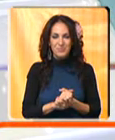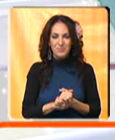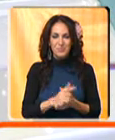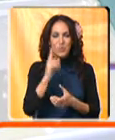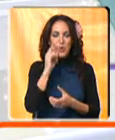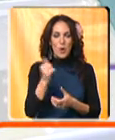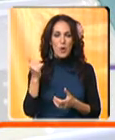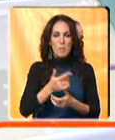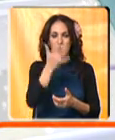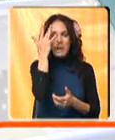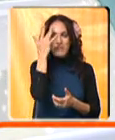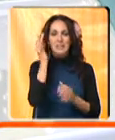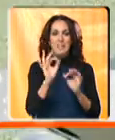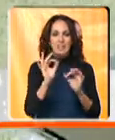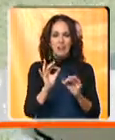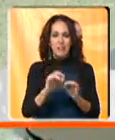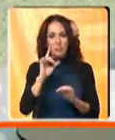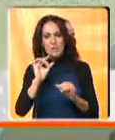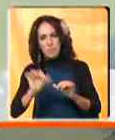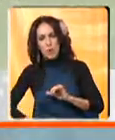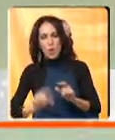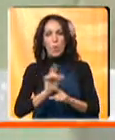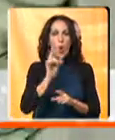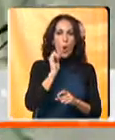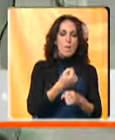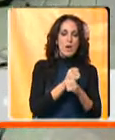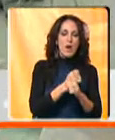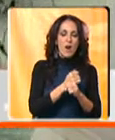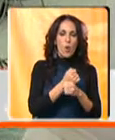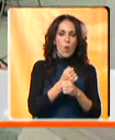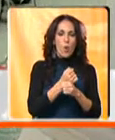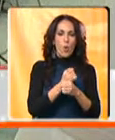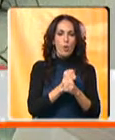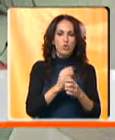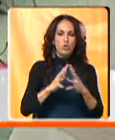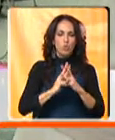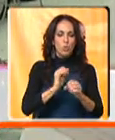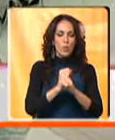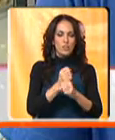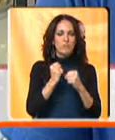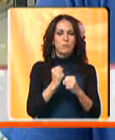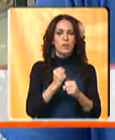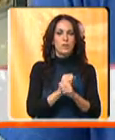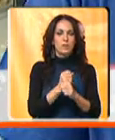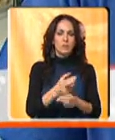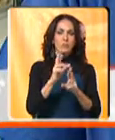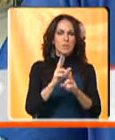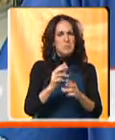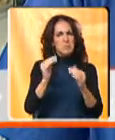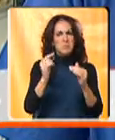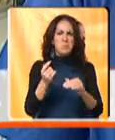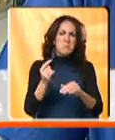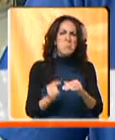Os homens são mais fáceis de tratar do que as mulheres, porque os homens têm uma estrutura óssea mais densa. Eu espero fazer em menos de uma